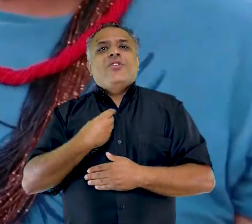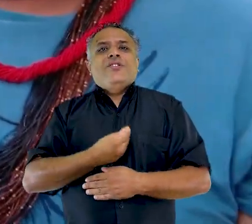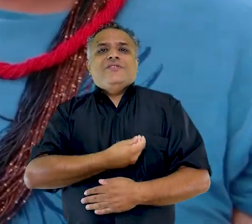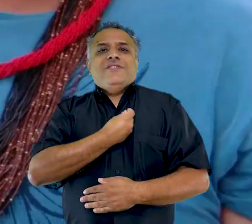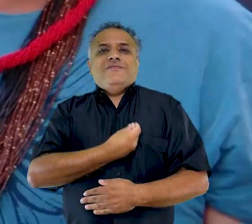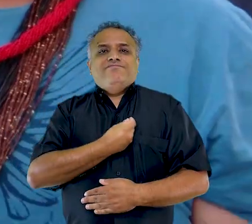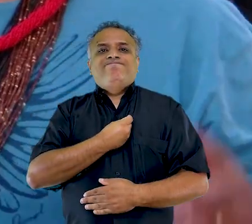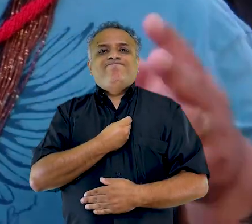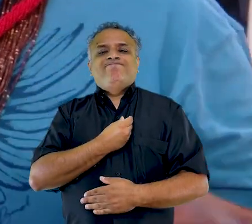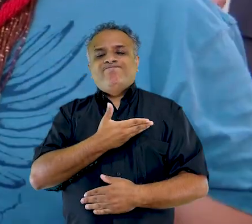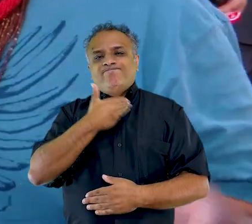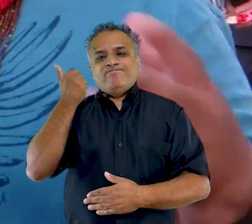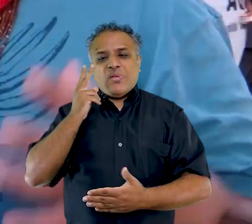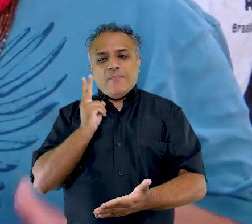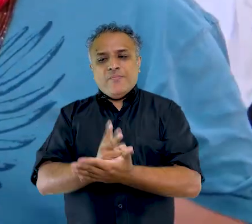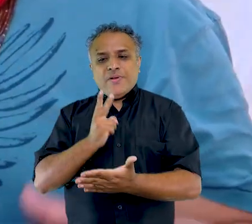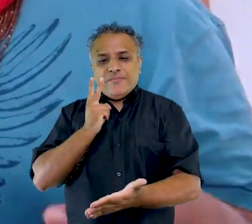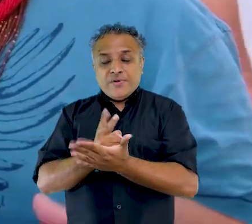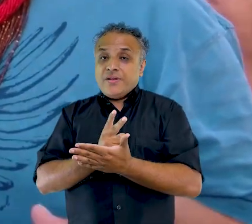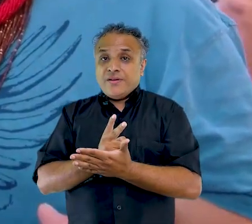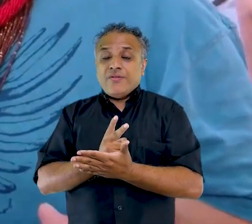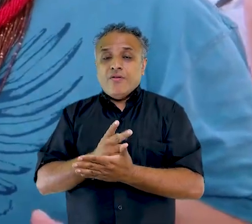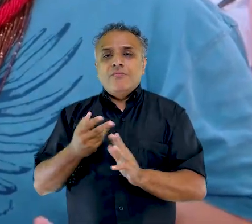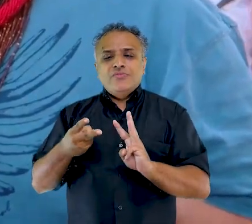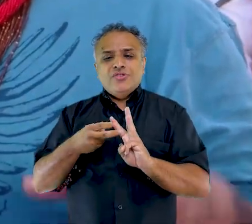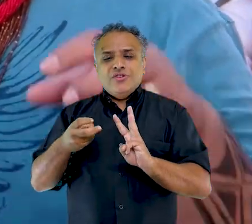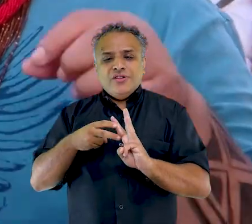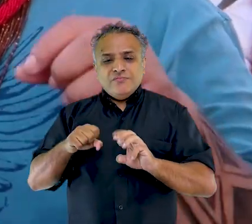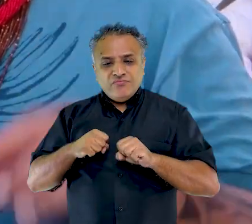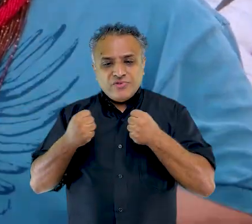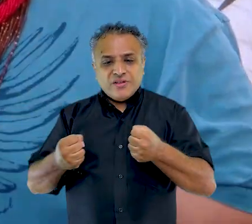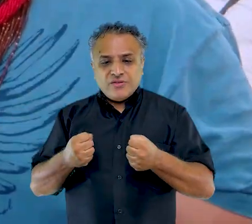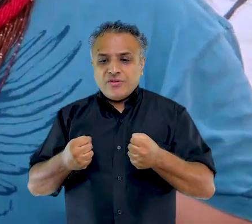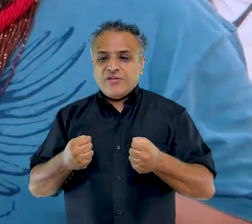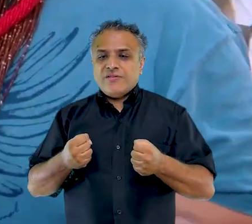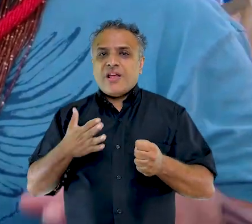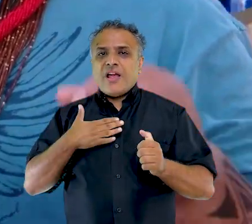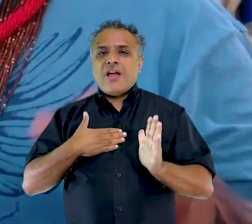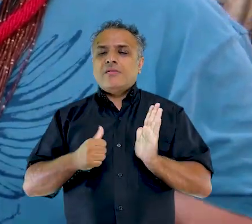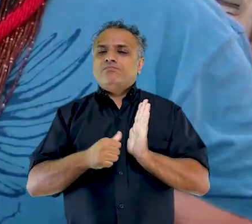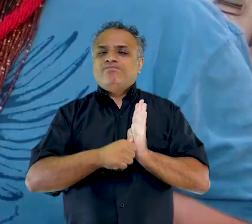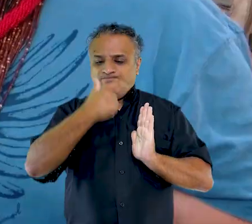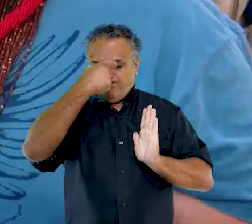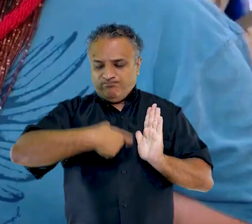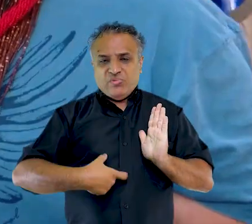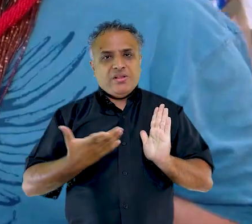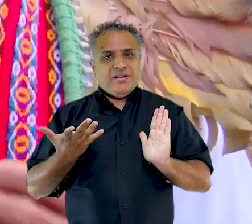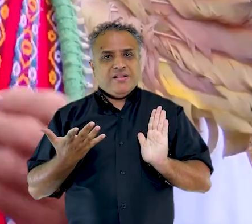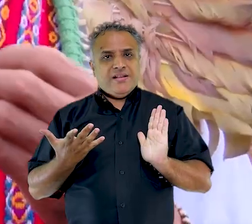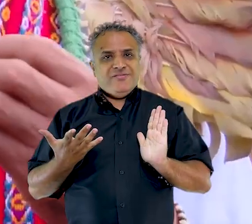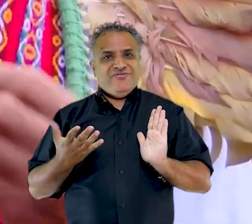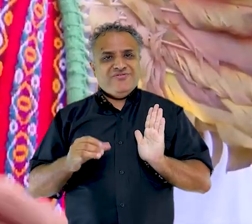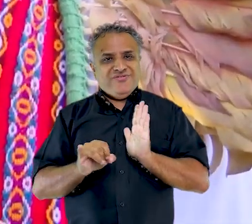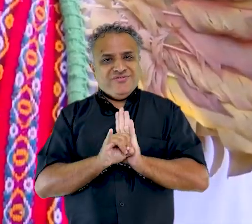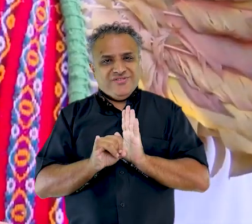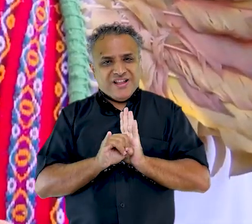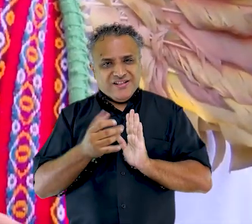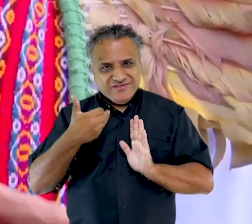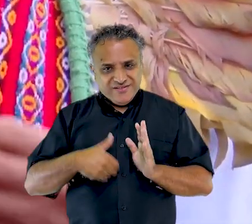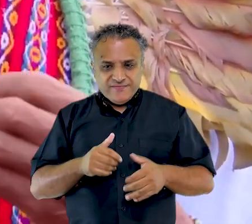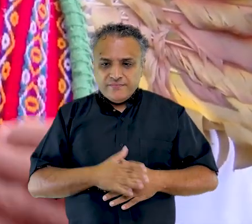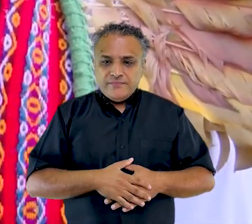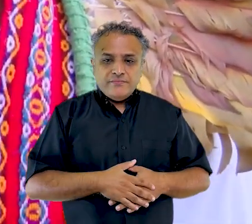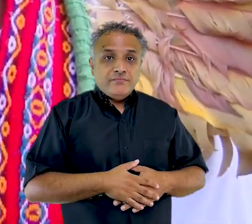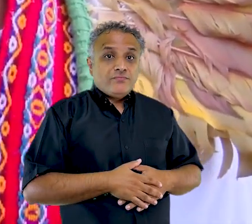vamos permanecer enquanto indígenas, fortalecendo nossa identidade. Por isso que a terra é muito importante para a gente. No nosso